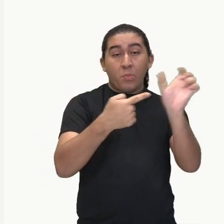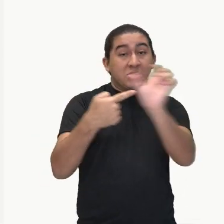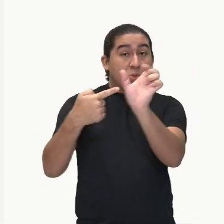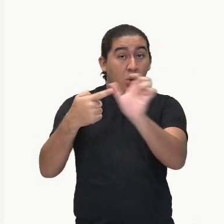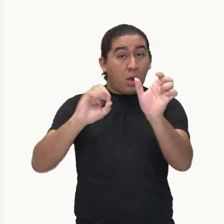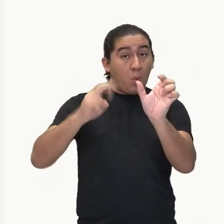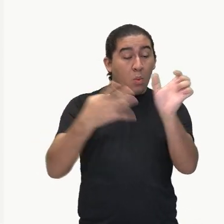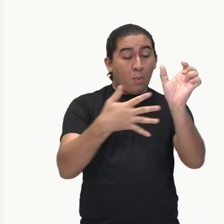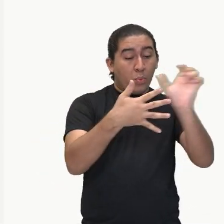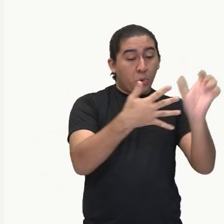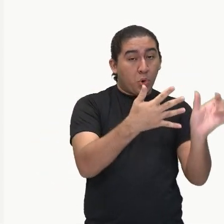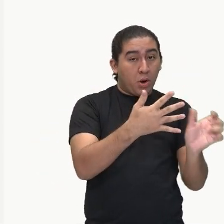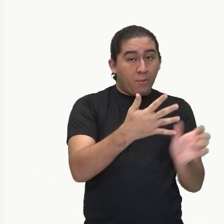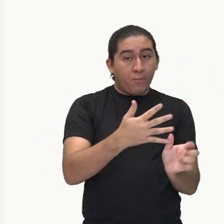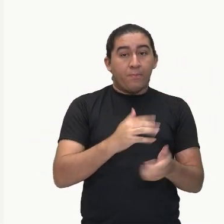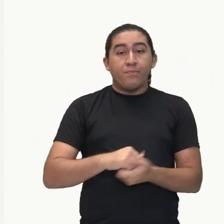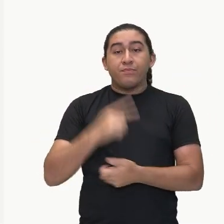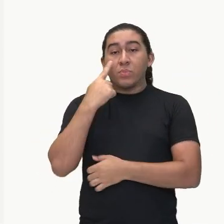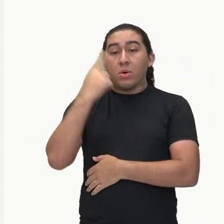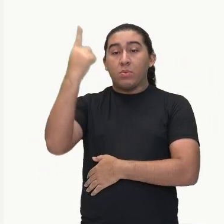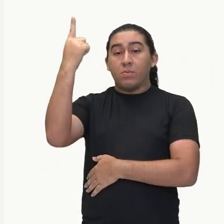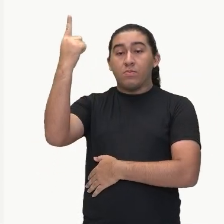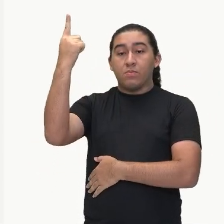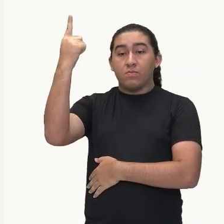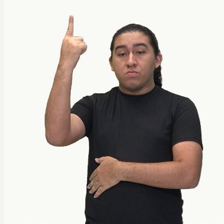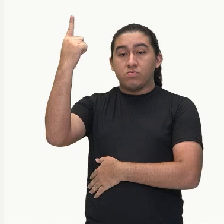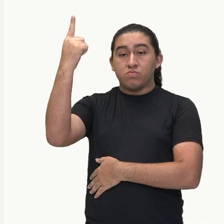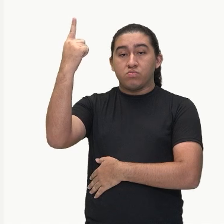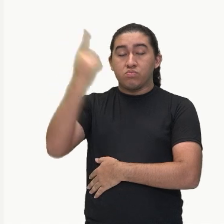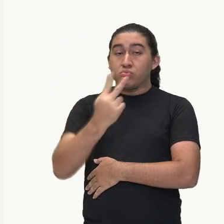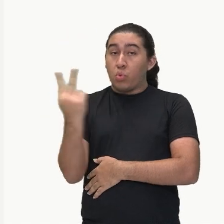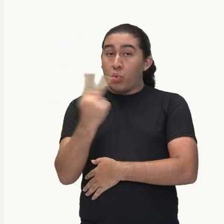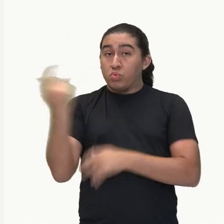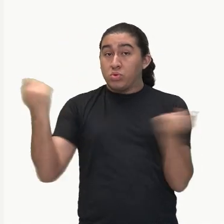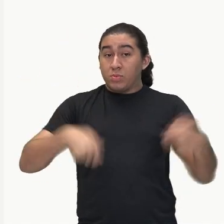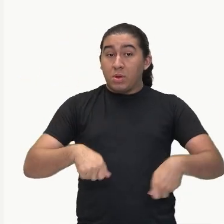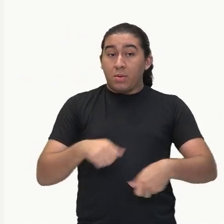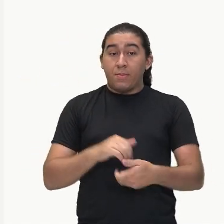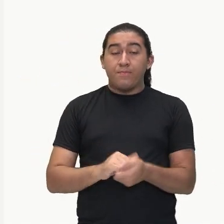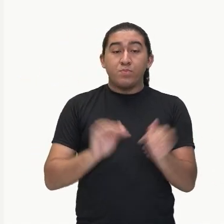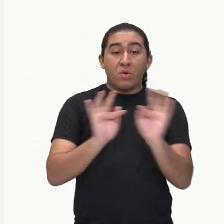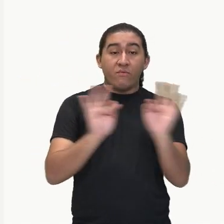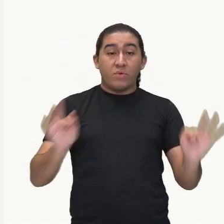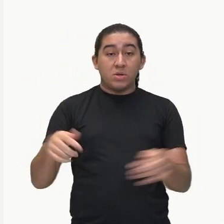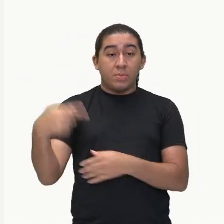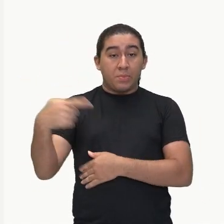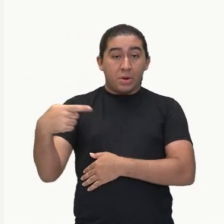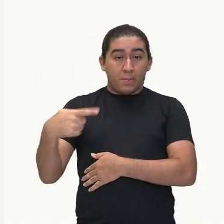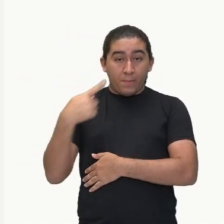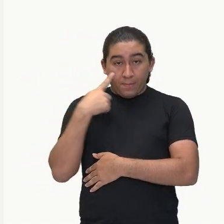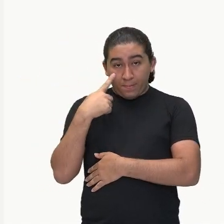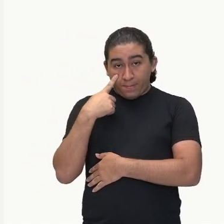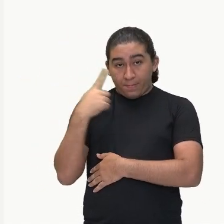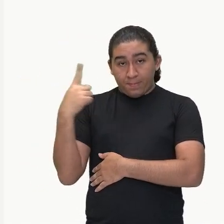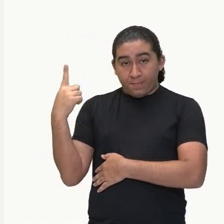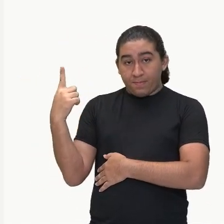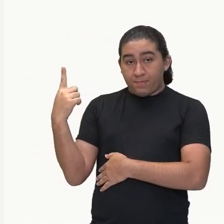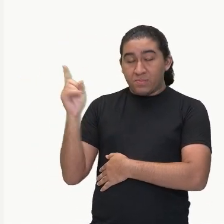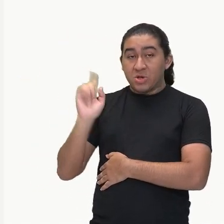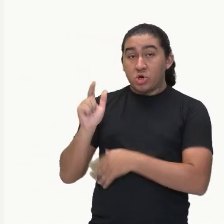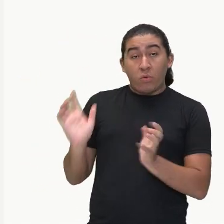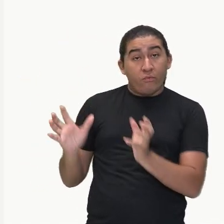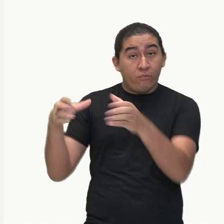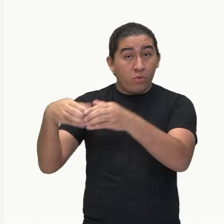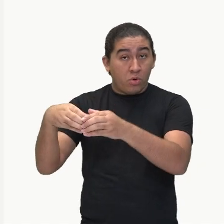poder ficar no singular ou no plural. Olha aí, a multidão de fãs, aí já